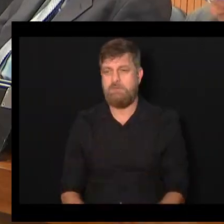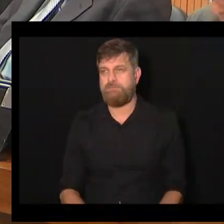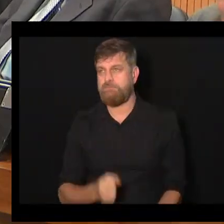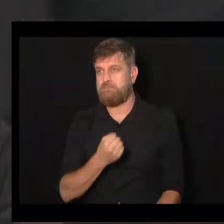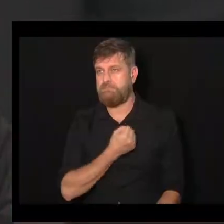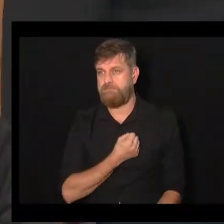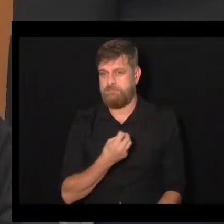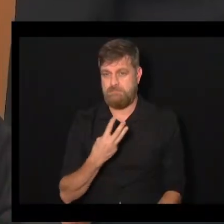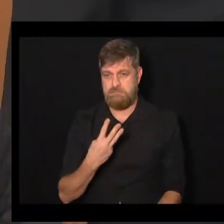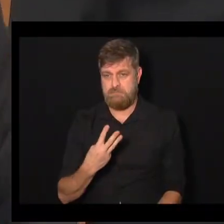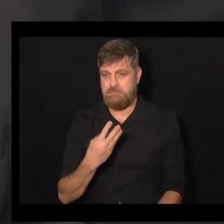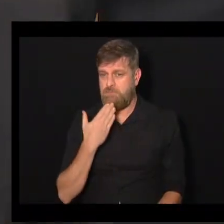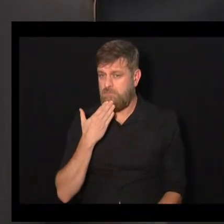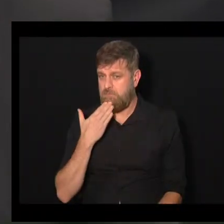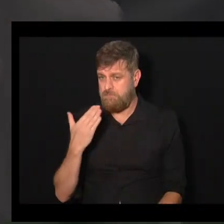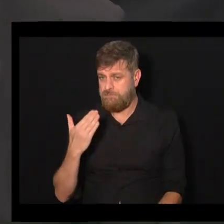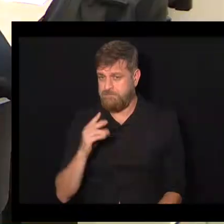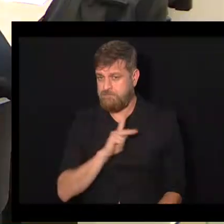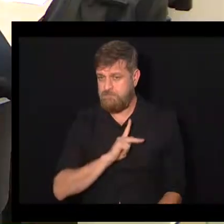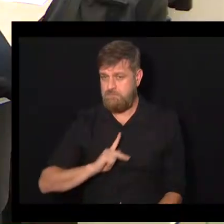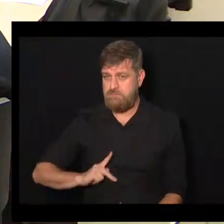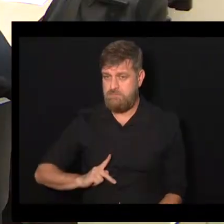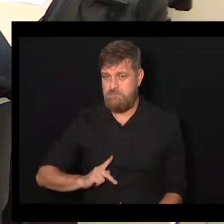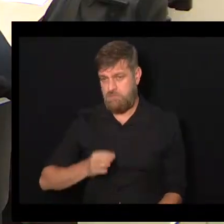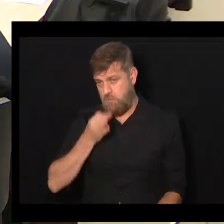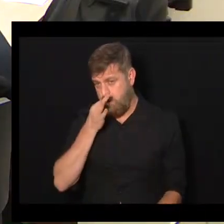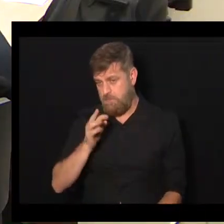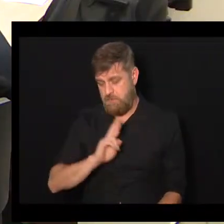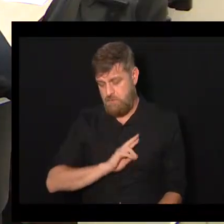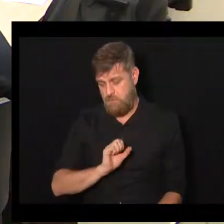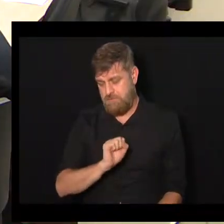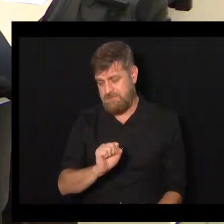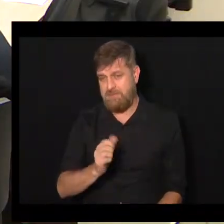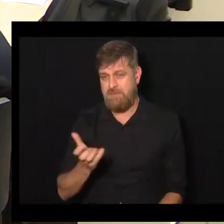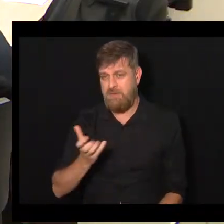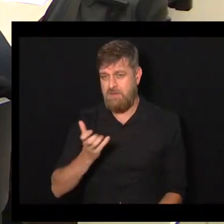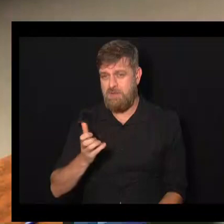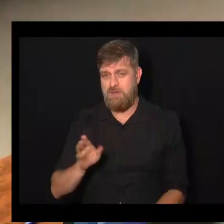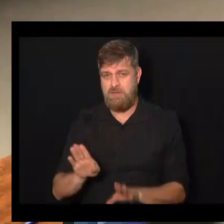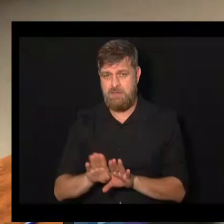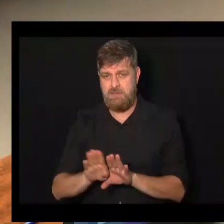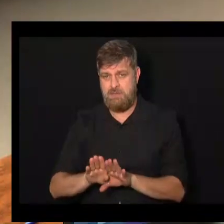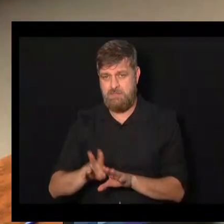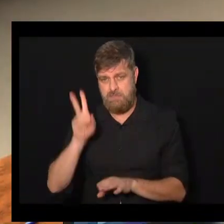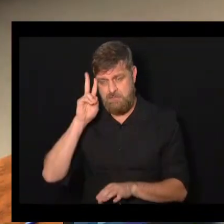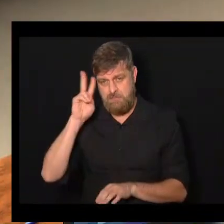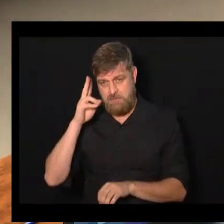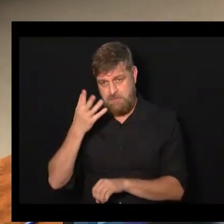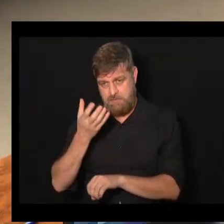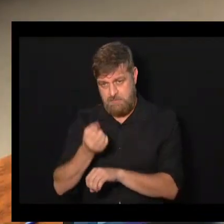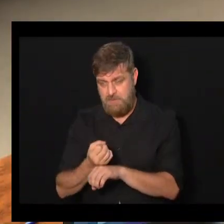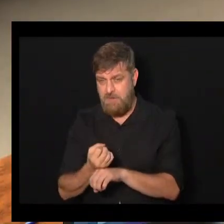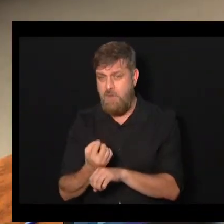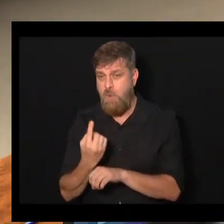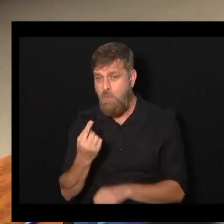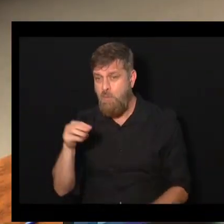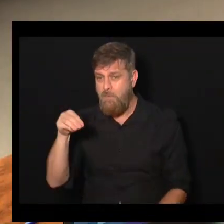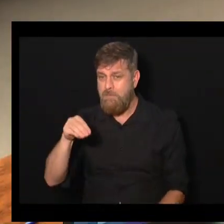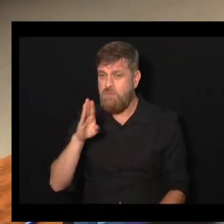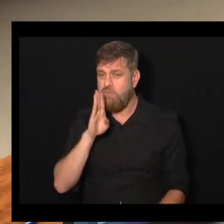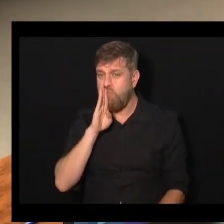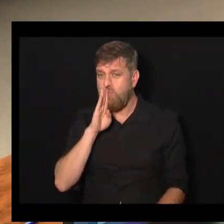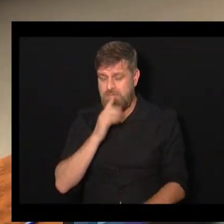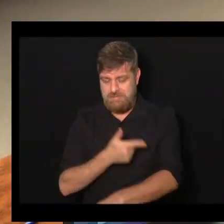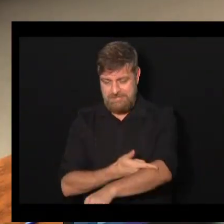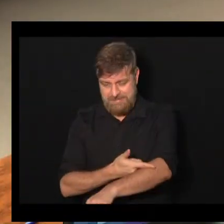Item 3, turno. Pela ordem, presidente. Pois não, vereador Luiz Rossini. Apenas para que fosse consignado também no pedido de minuto de silêncio já